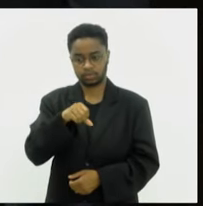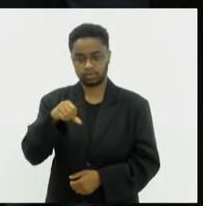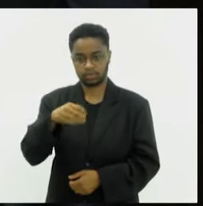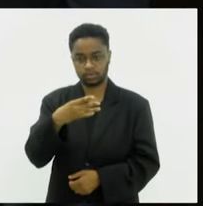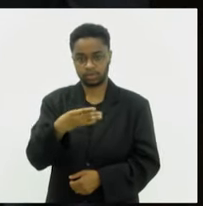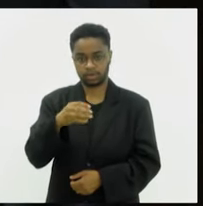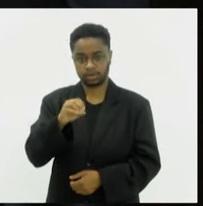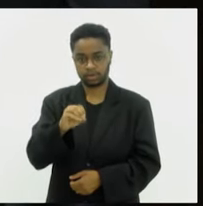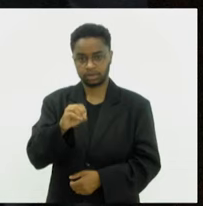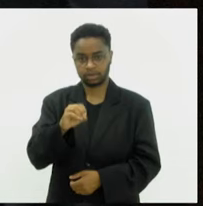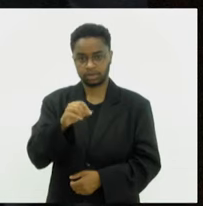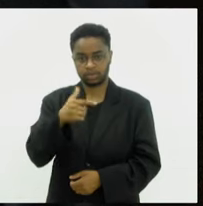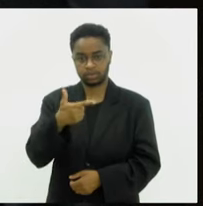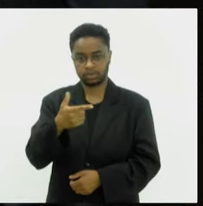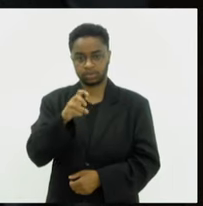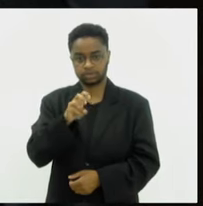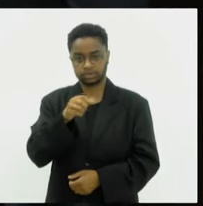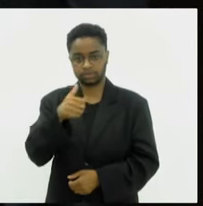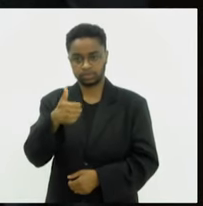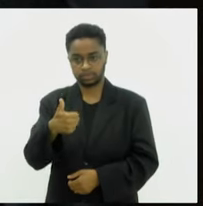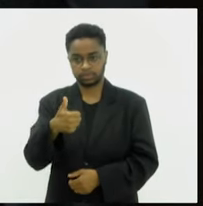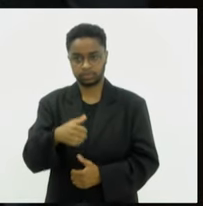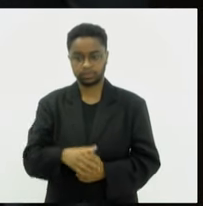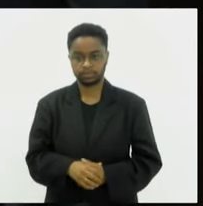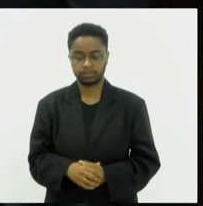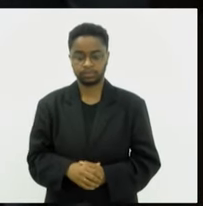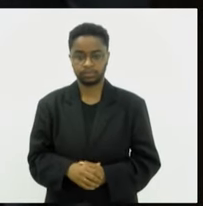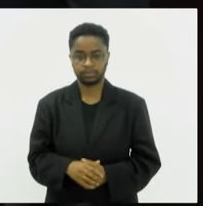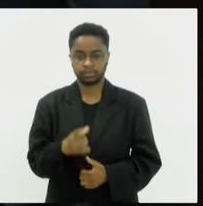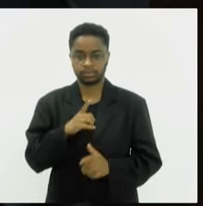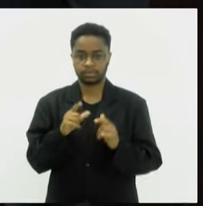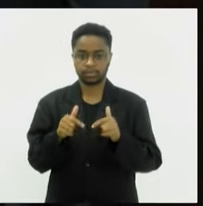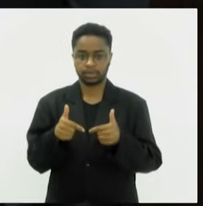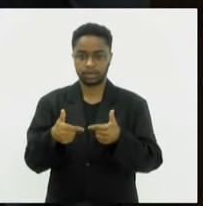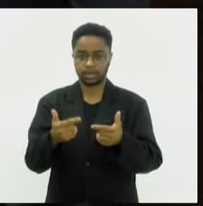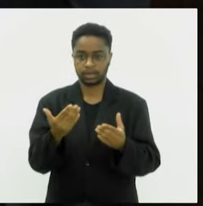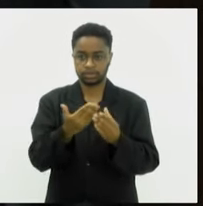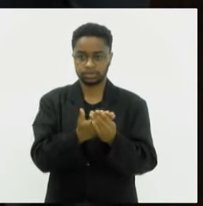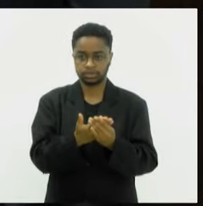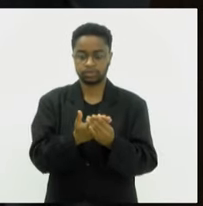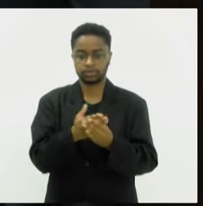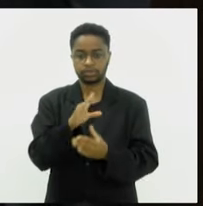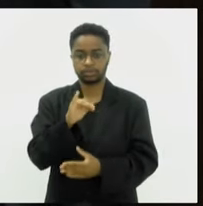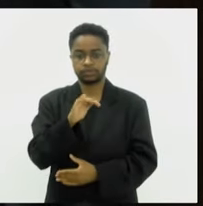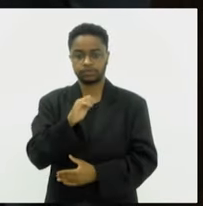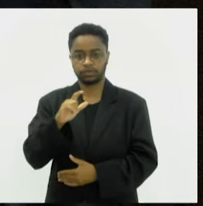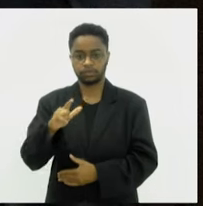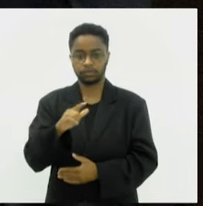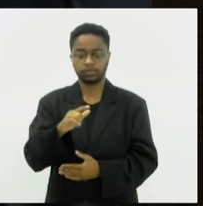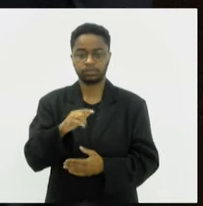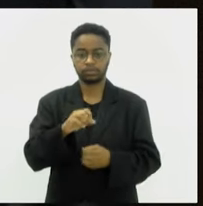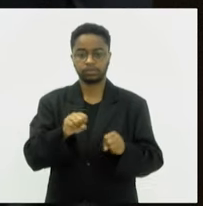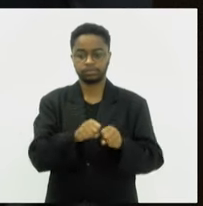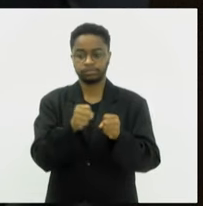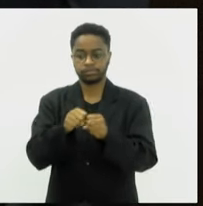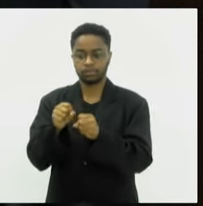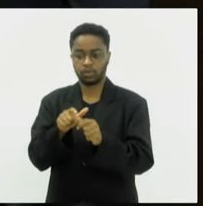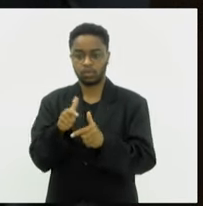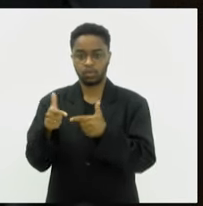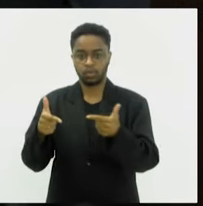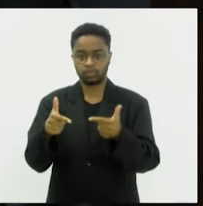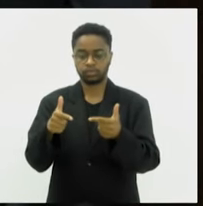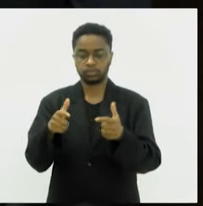0204233.211.999.40.251. Que é essa ação civil pública que levou à demolição já de muitos outros